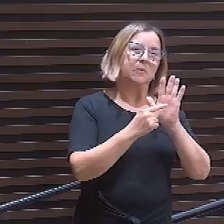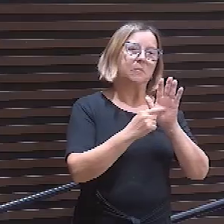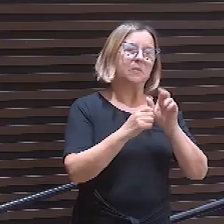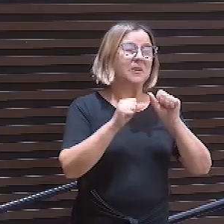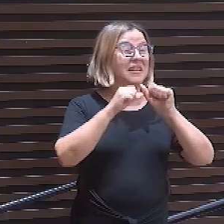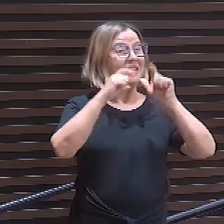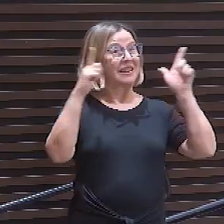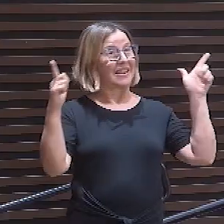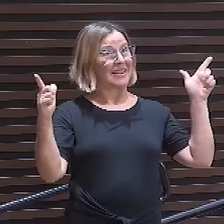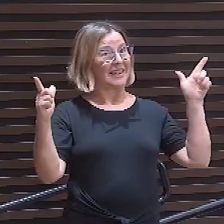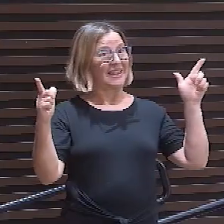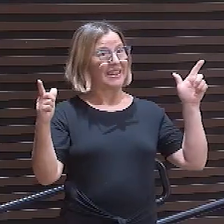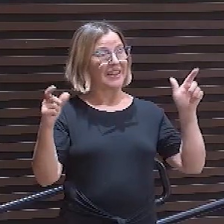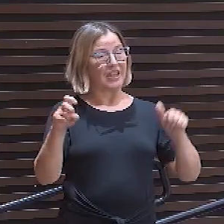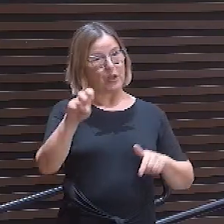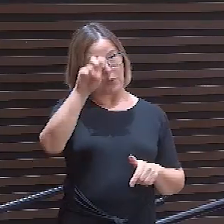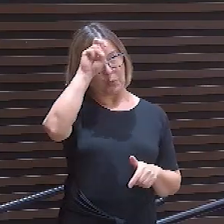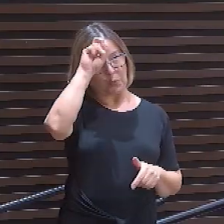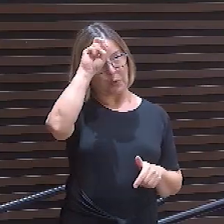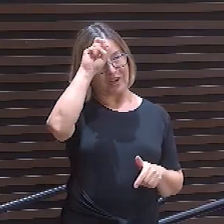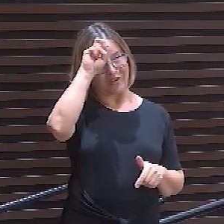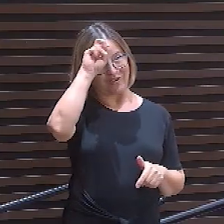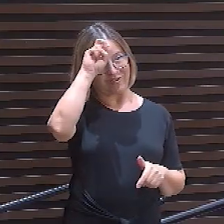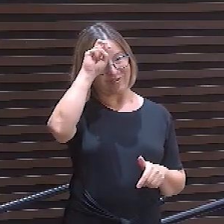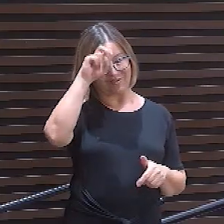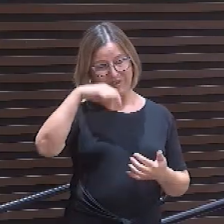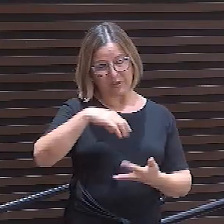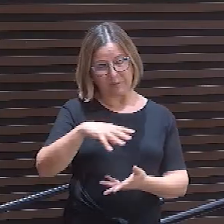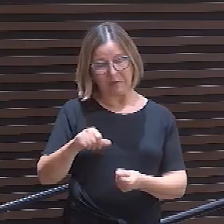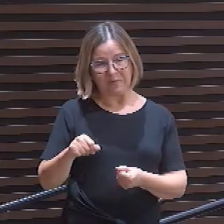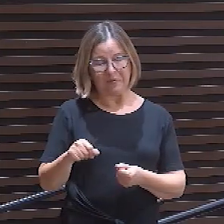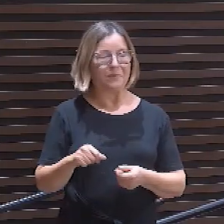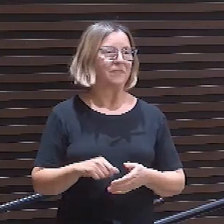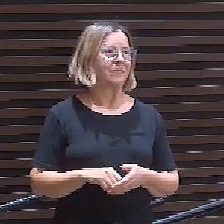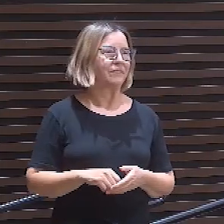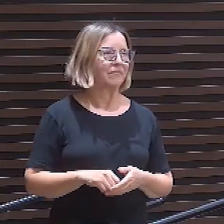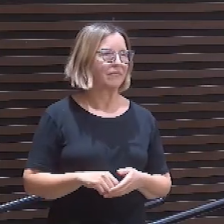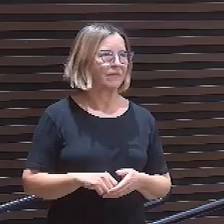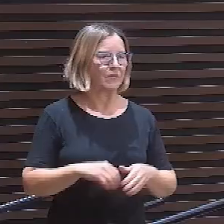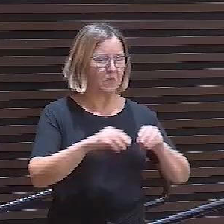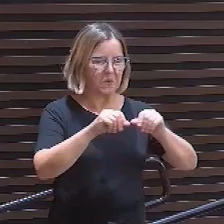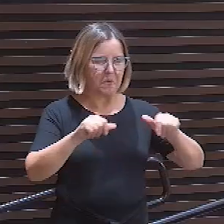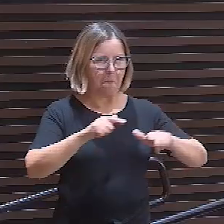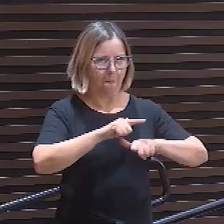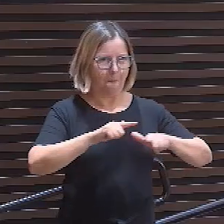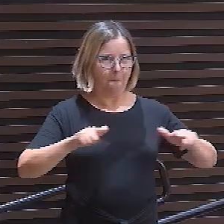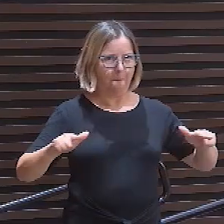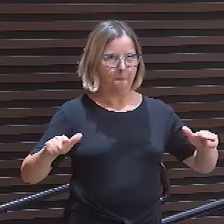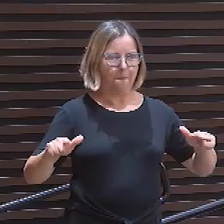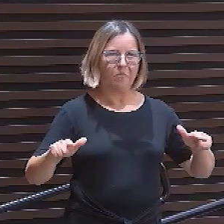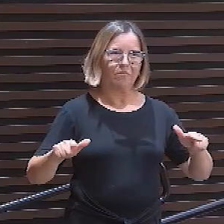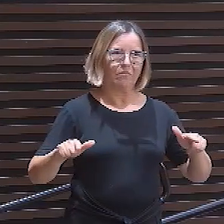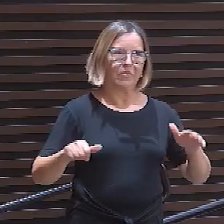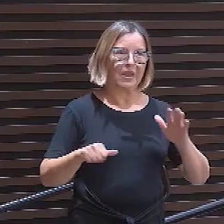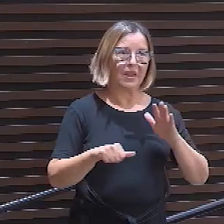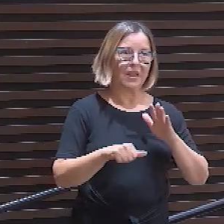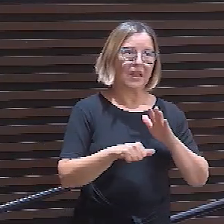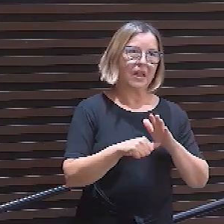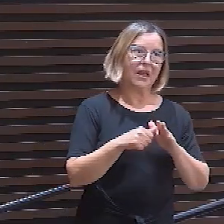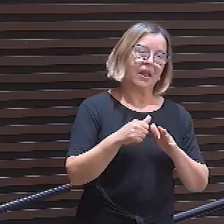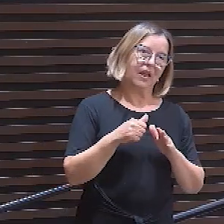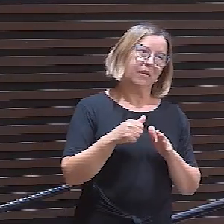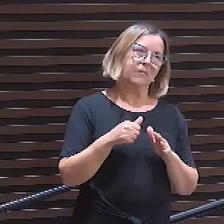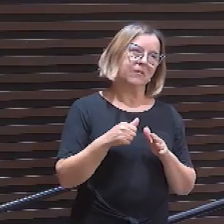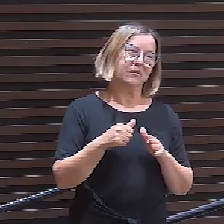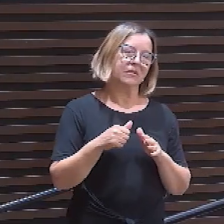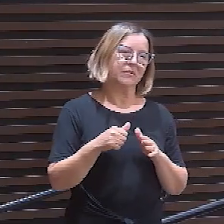Egito, mundo. Aqui o deserto é o primeiro estágio depois da salvação,